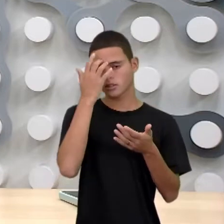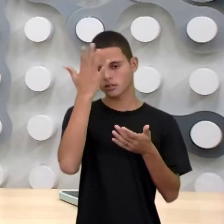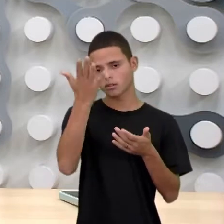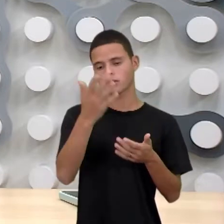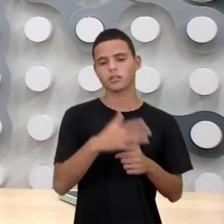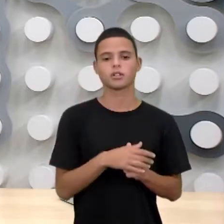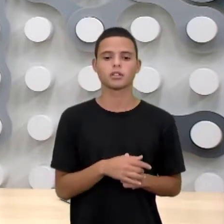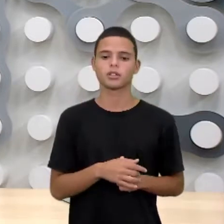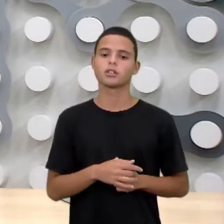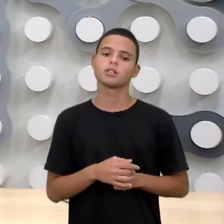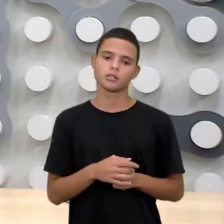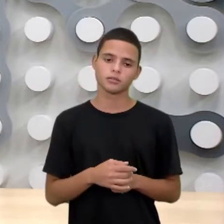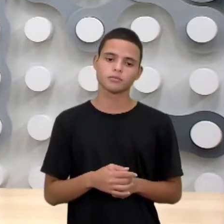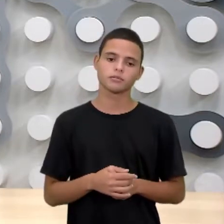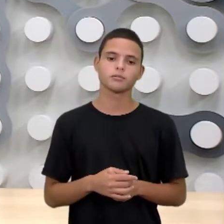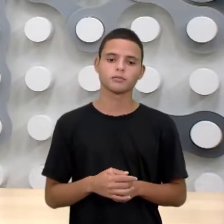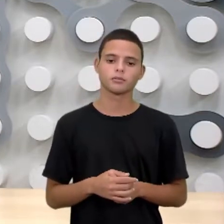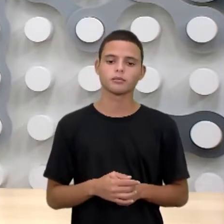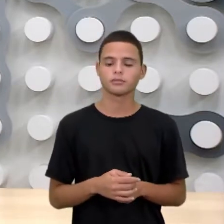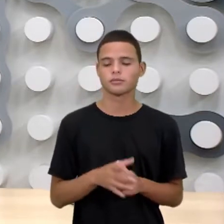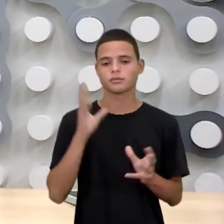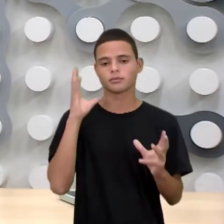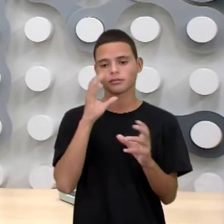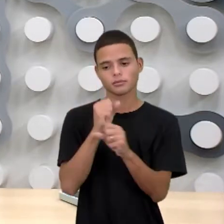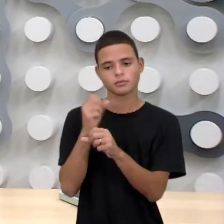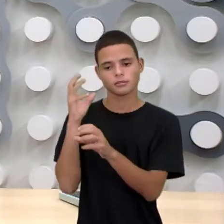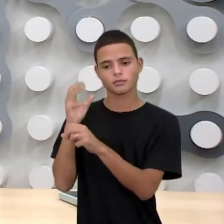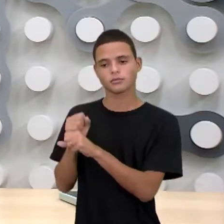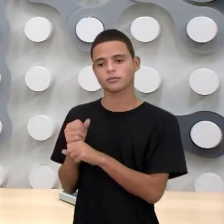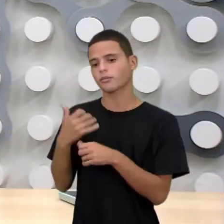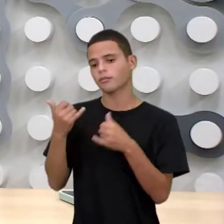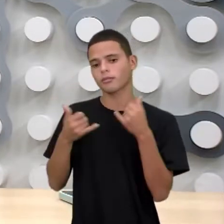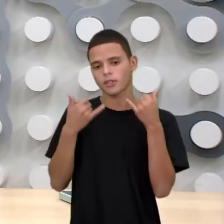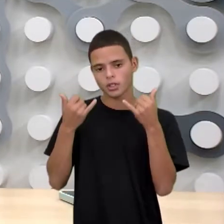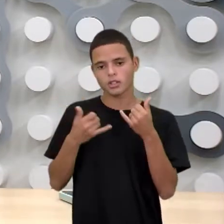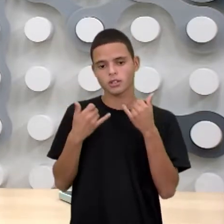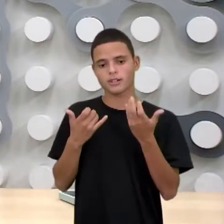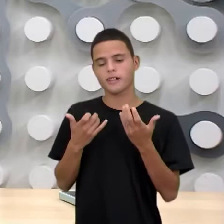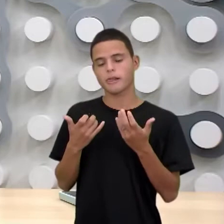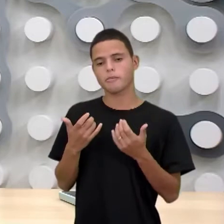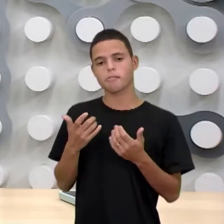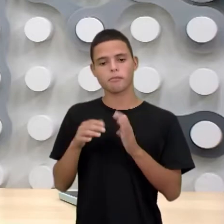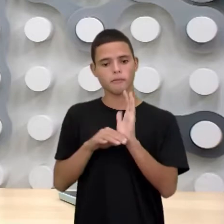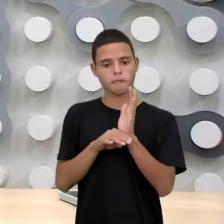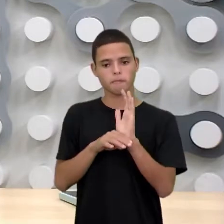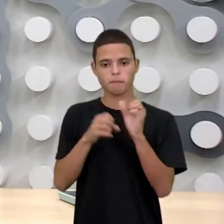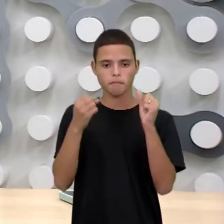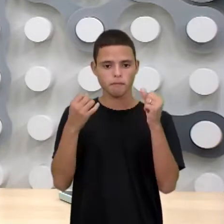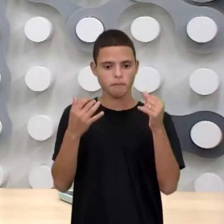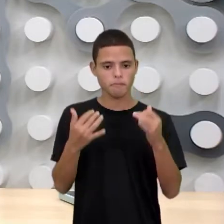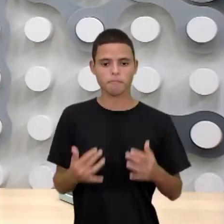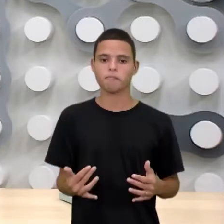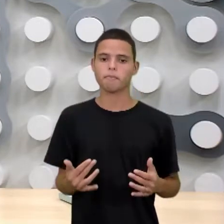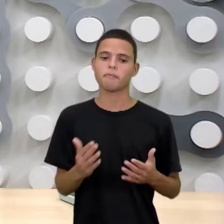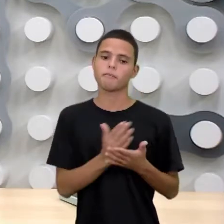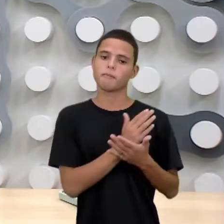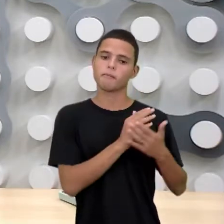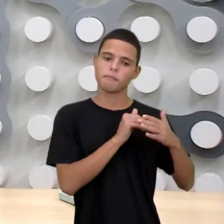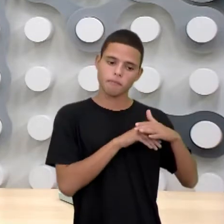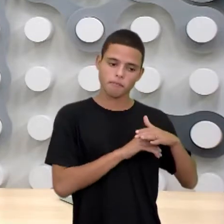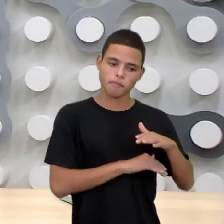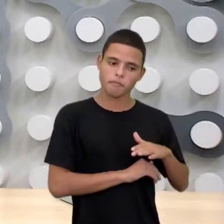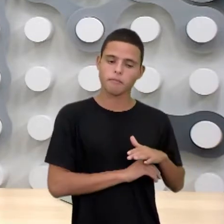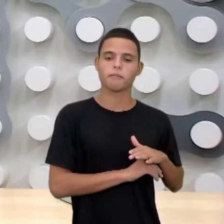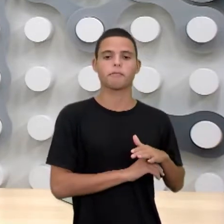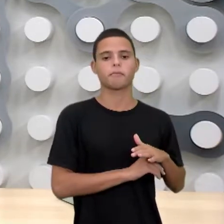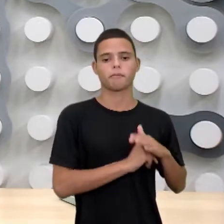Então, o que facilita, né, a tramitação desses dados, né? Que, como diz aí no vídeo, são dados aí sigilosos, né, para